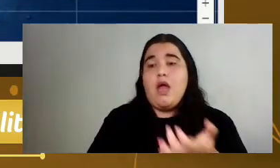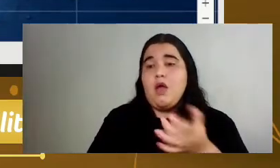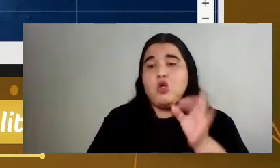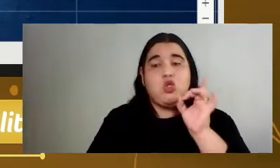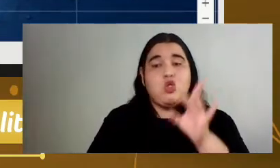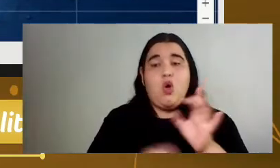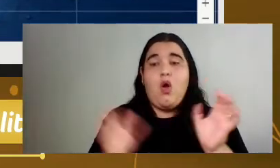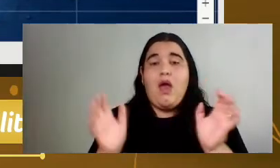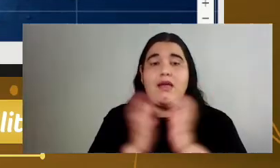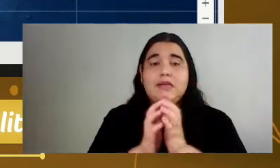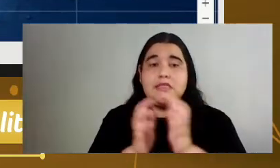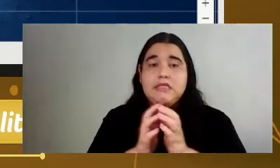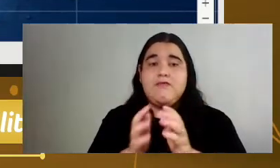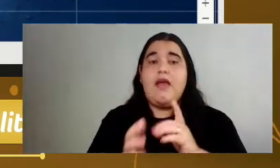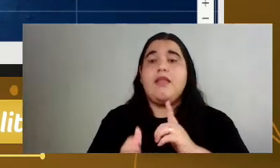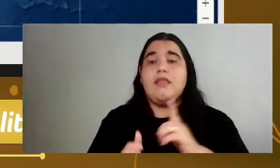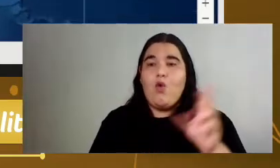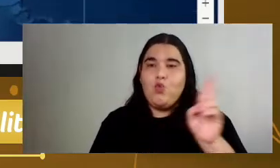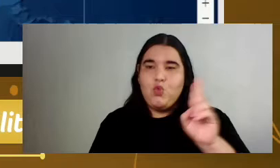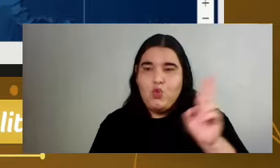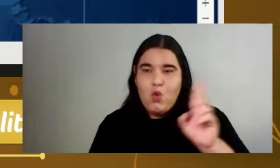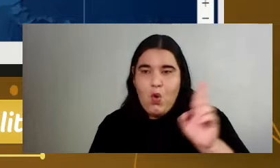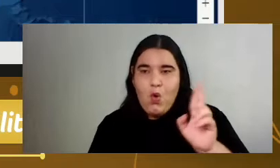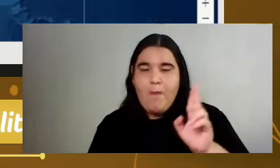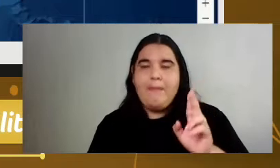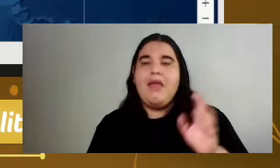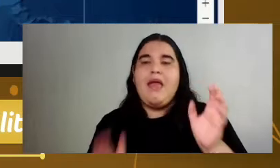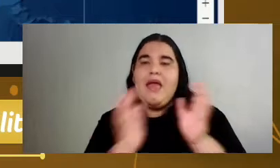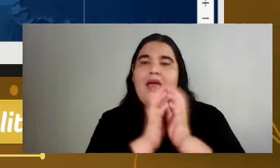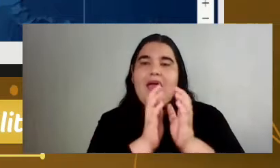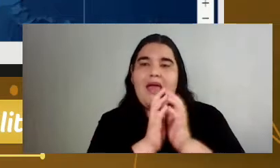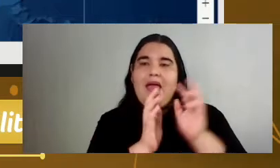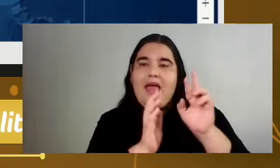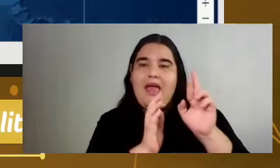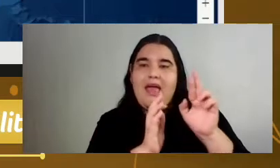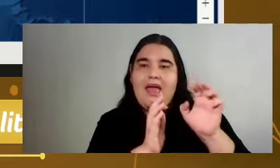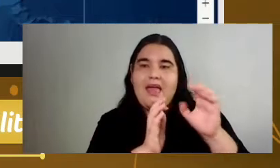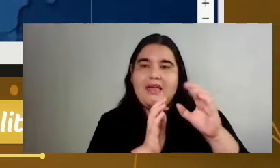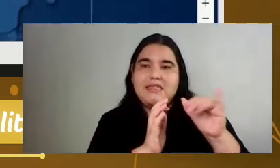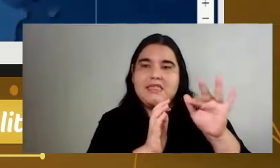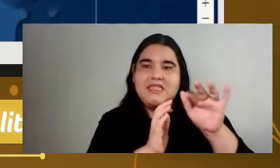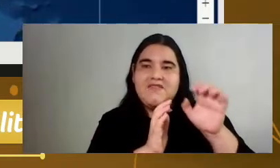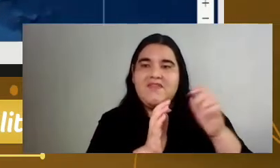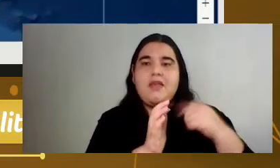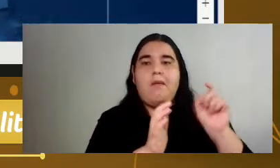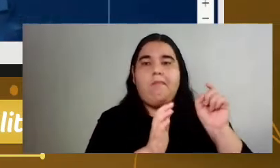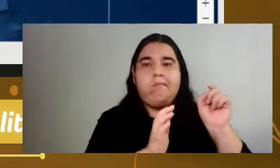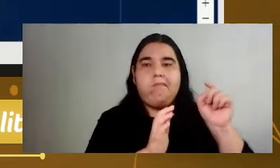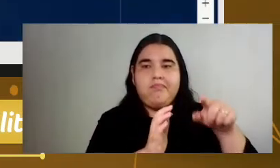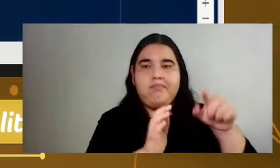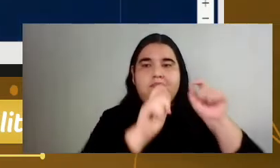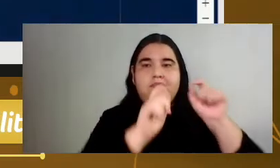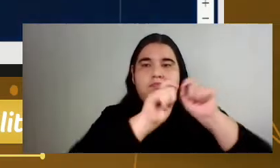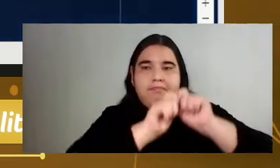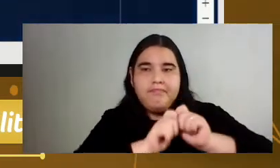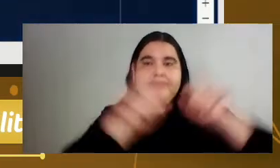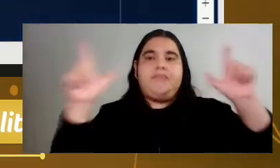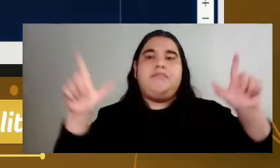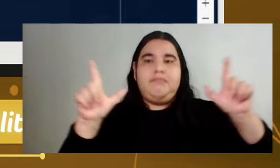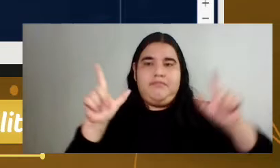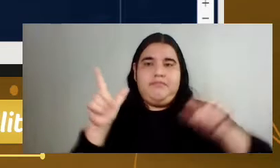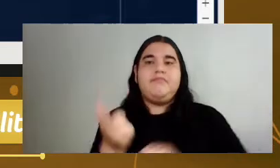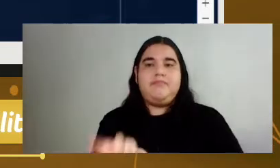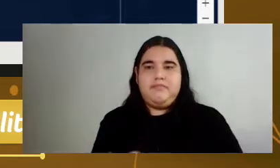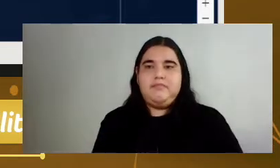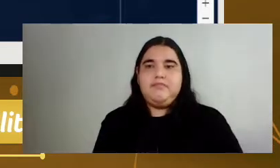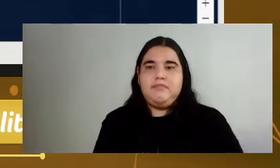ele vai me mostrar, ele vai fazer uma filtragem, ele vai ter sempre essa relação espacial. E ele vai mostrar só na região de Recife qual é